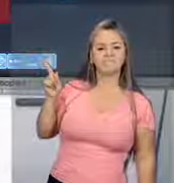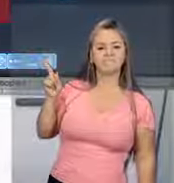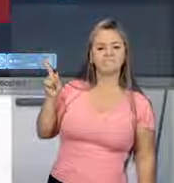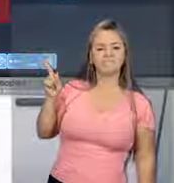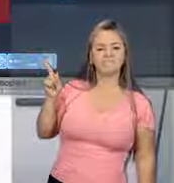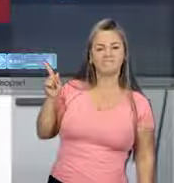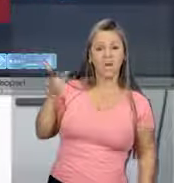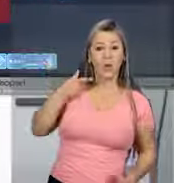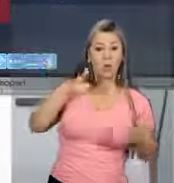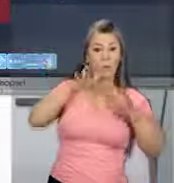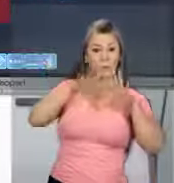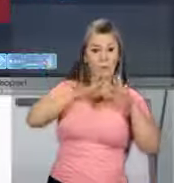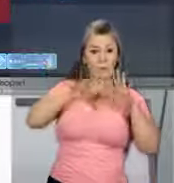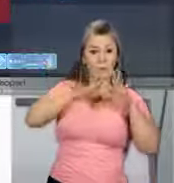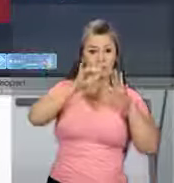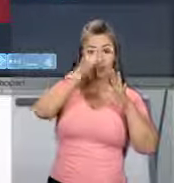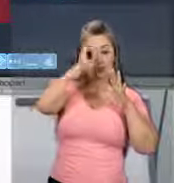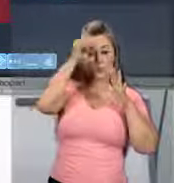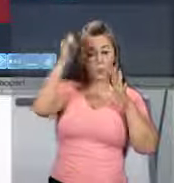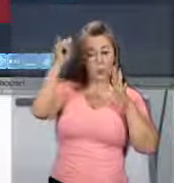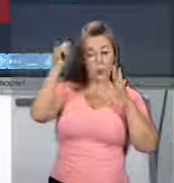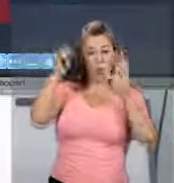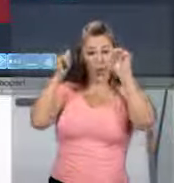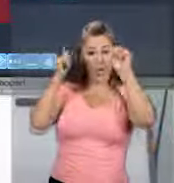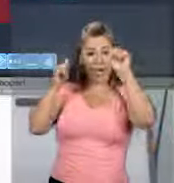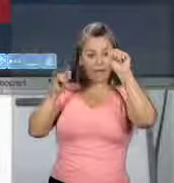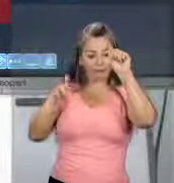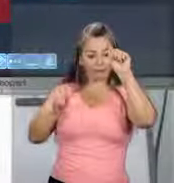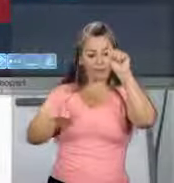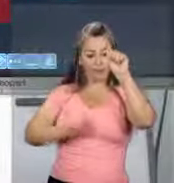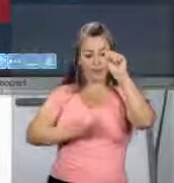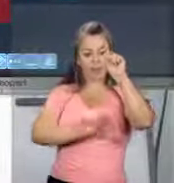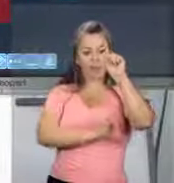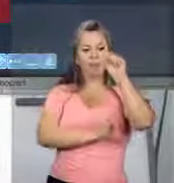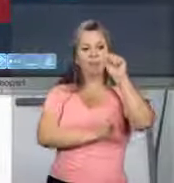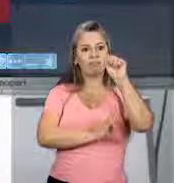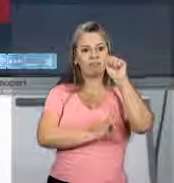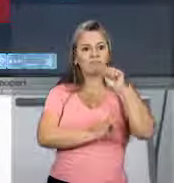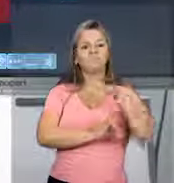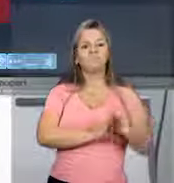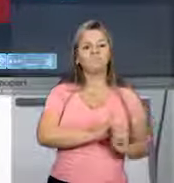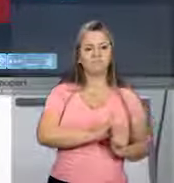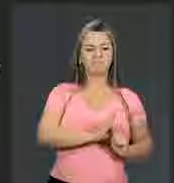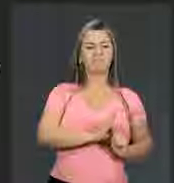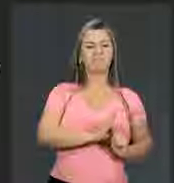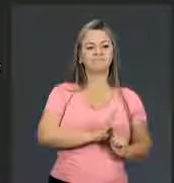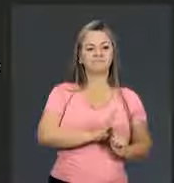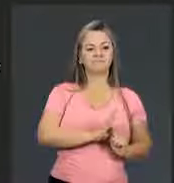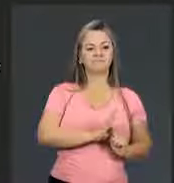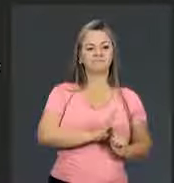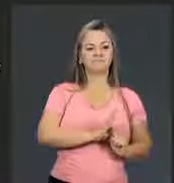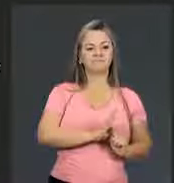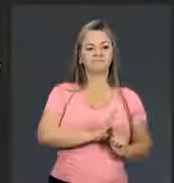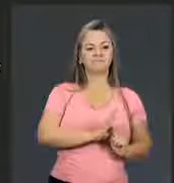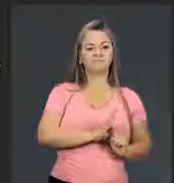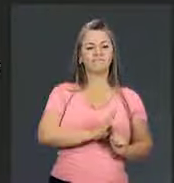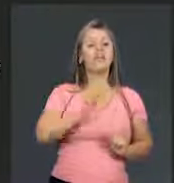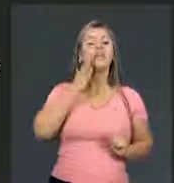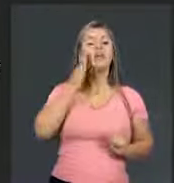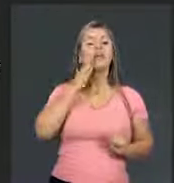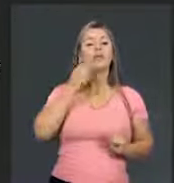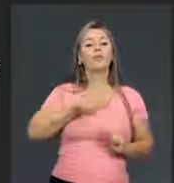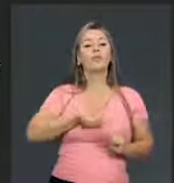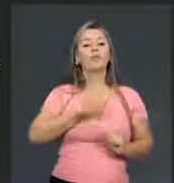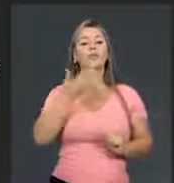realizado para levar a carga do ponto A até o ponto B e a intensidade